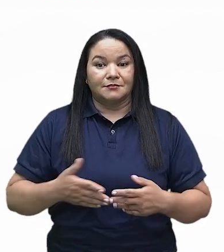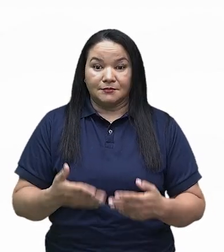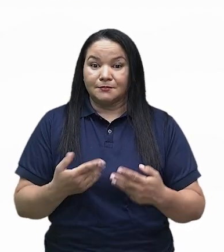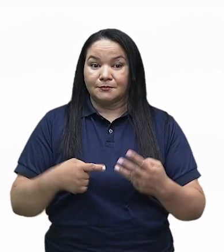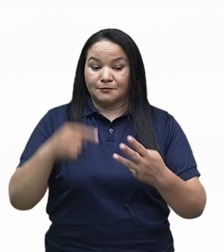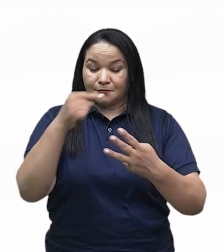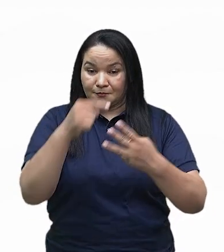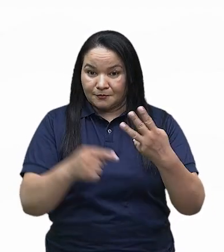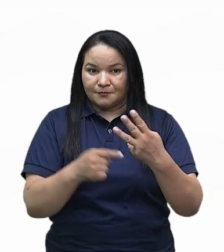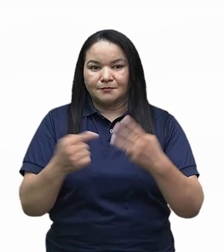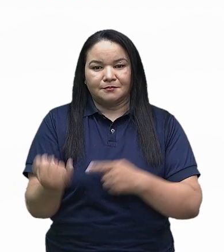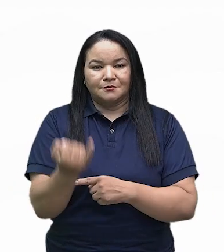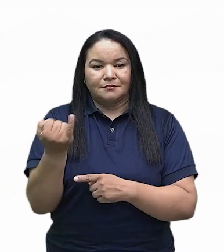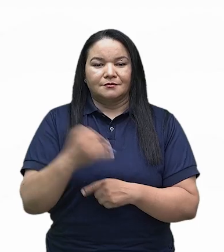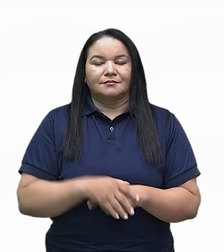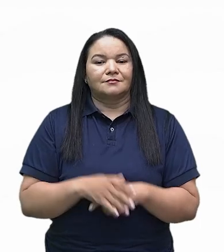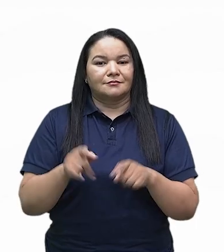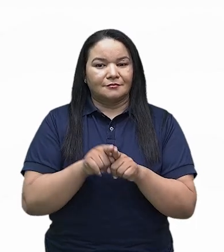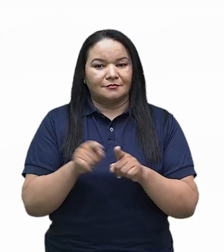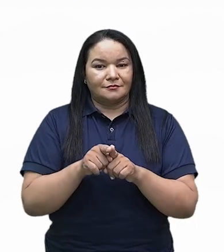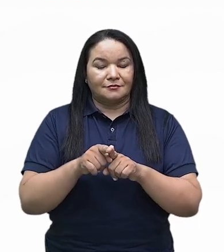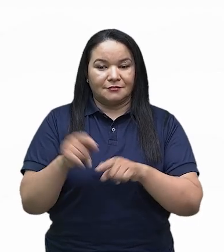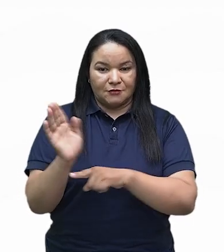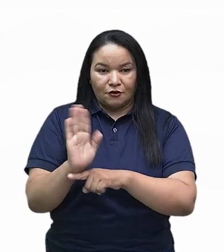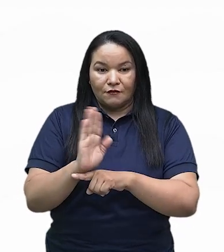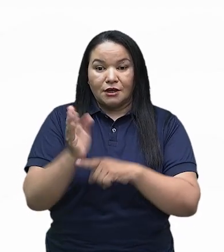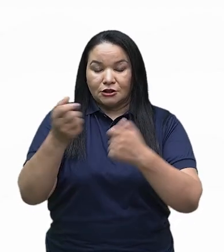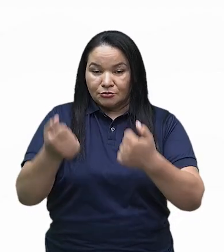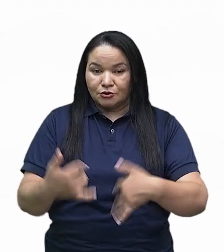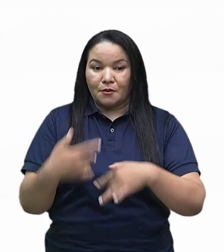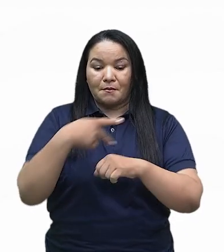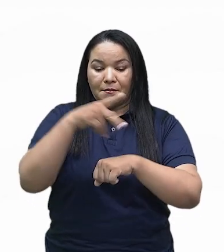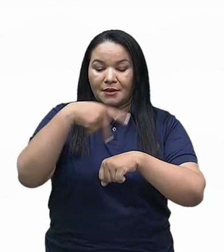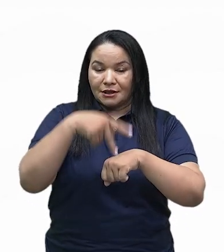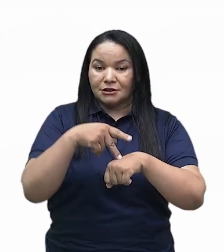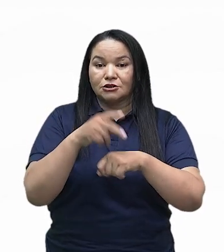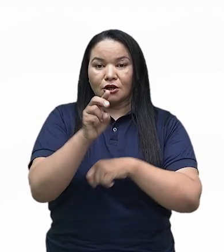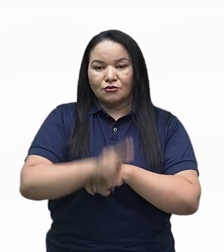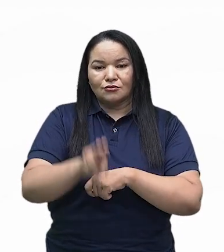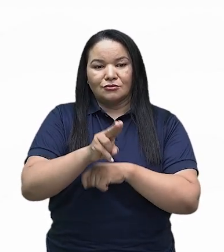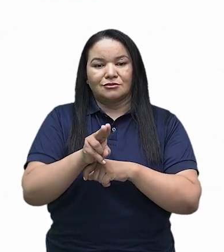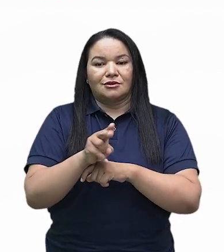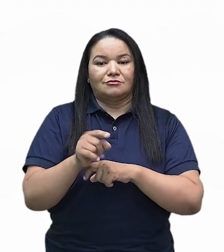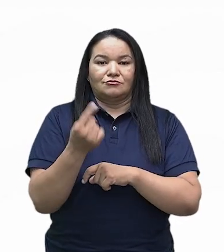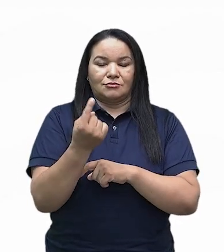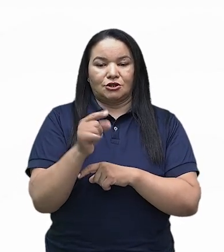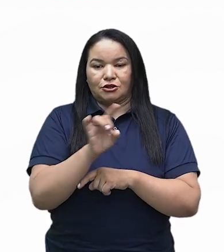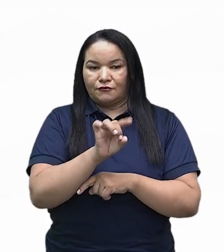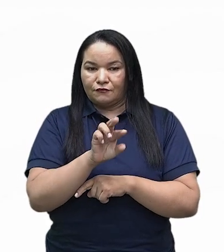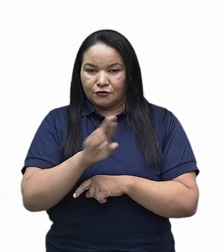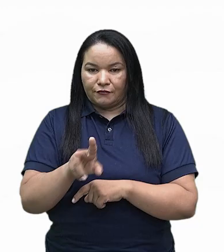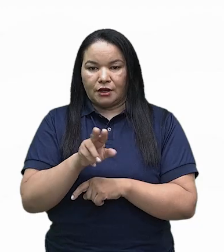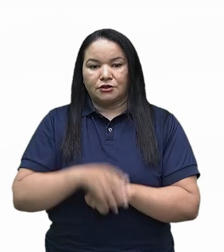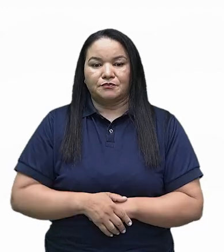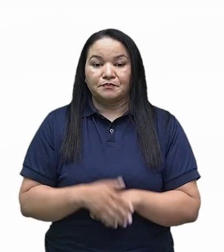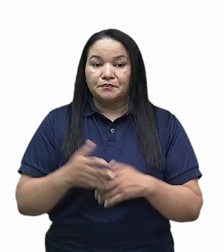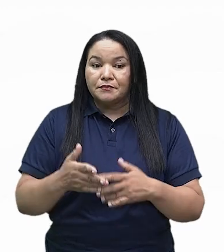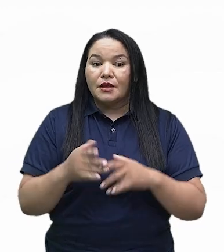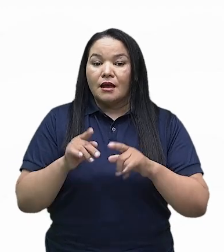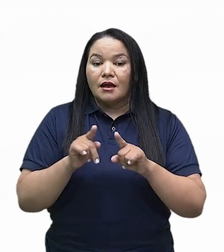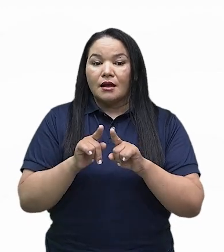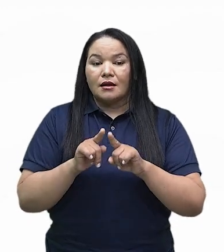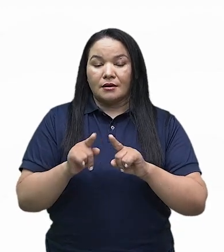são importantes e aí, como a gente viu no vídeo, em cada país se utiliza uma escala diferente, ok? Então, vamos trazer exemplos